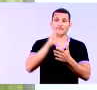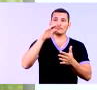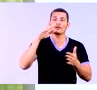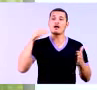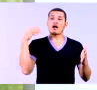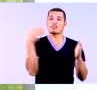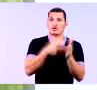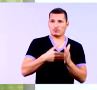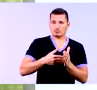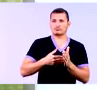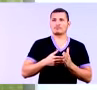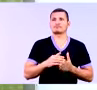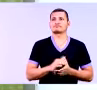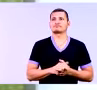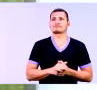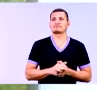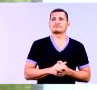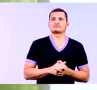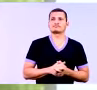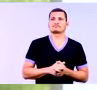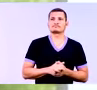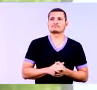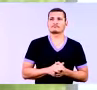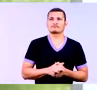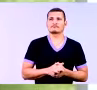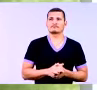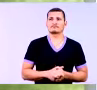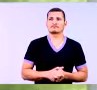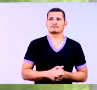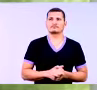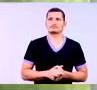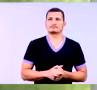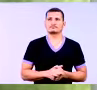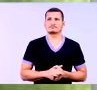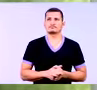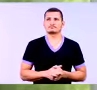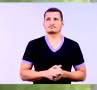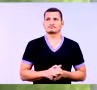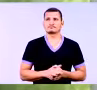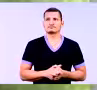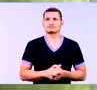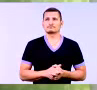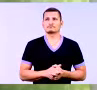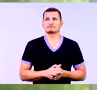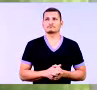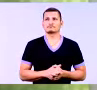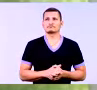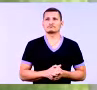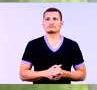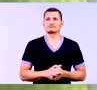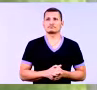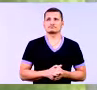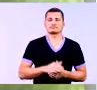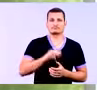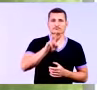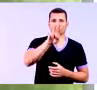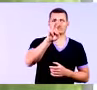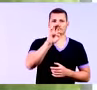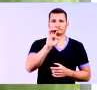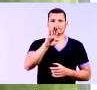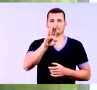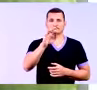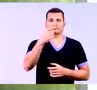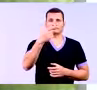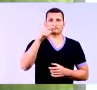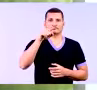foi aplicado, certo? Vamos então para o nosso primeiro item, que é o Web 2.0.